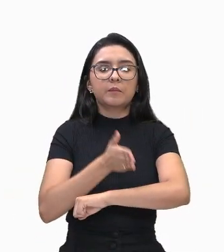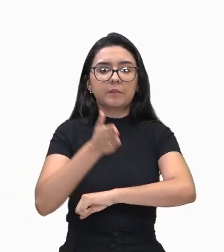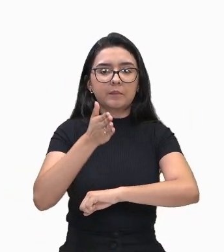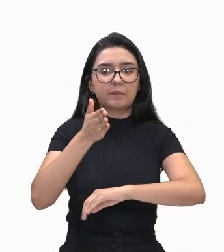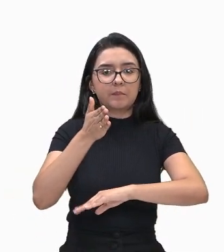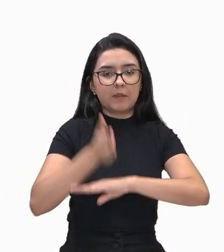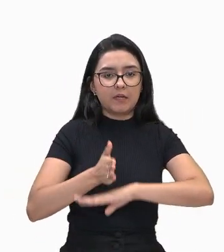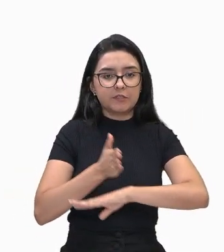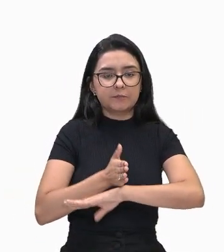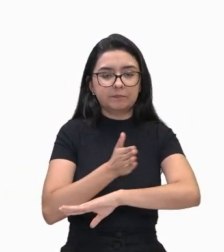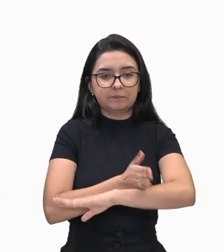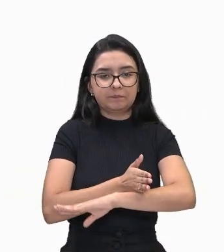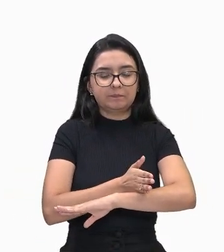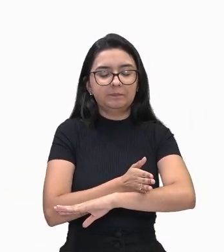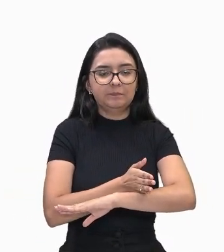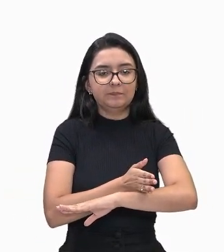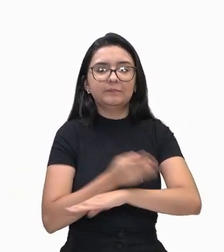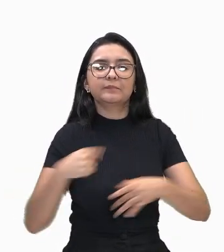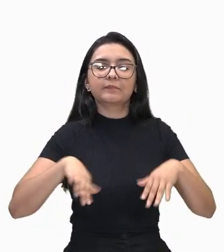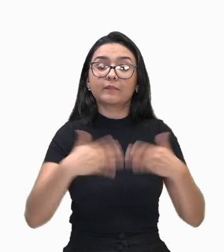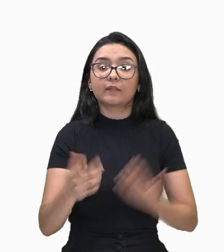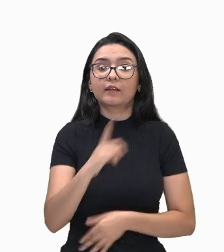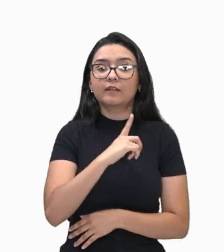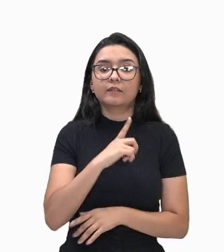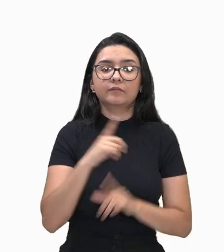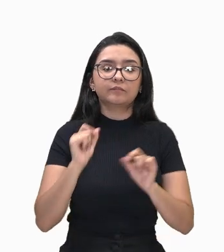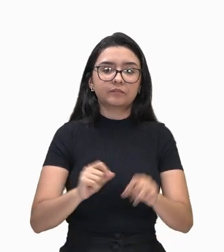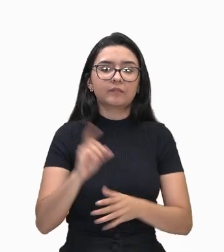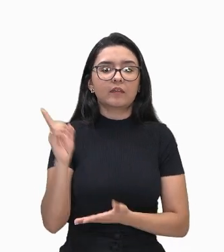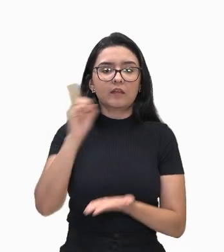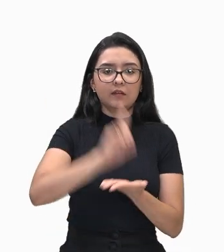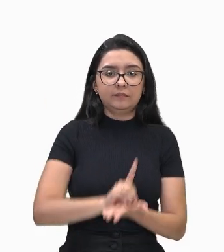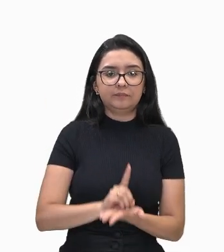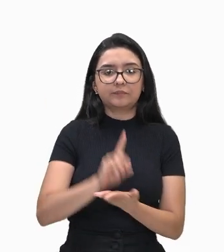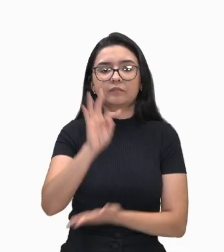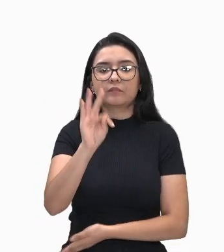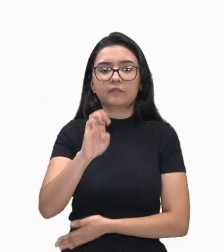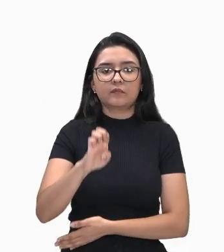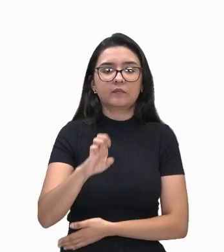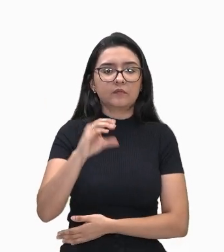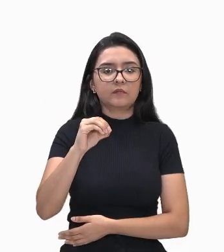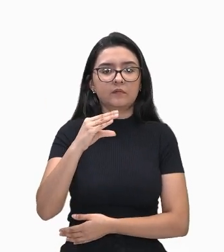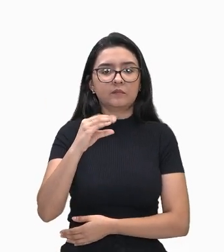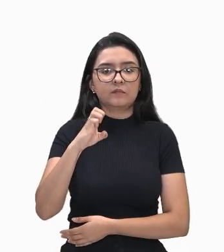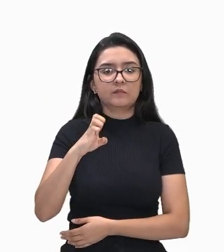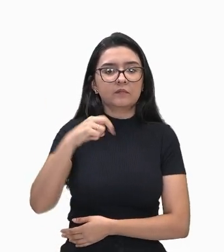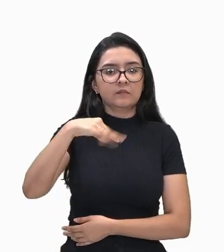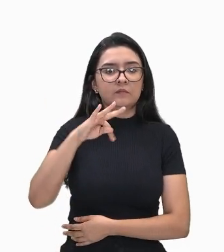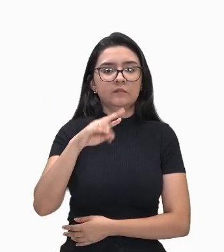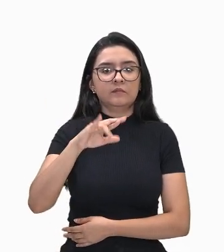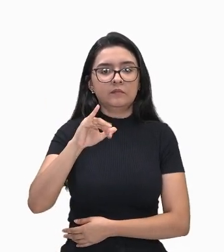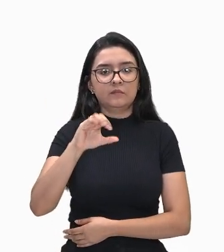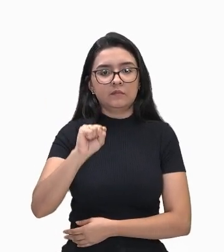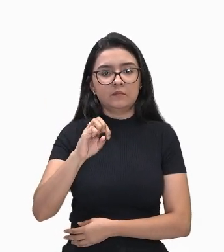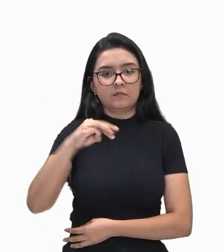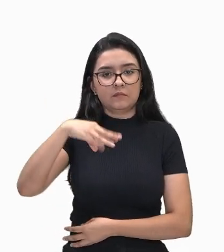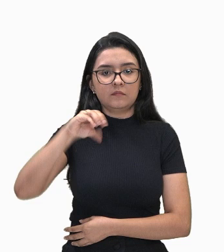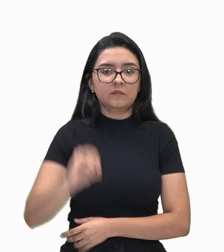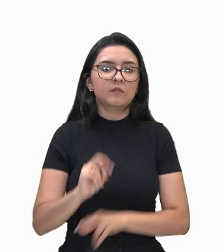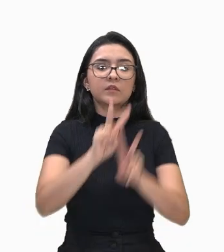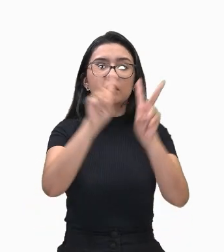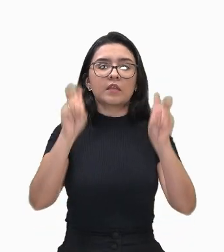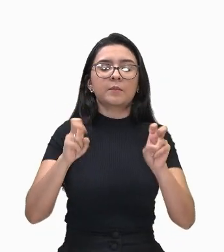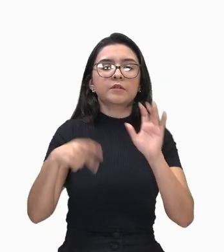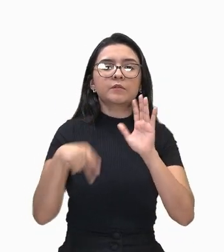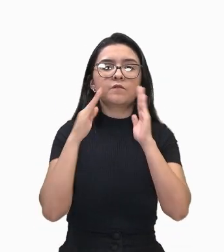Então, nós temos o teocentrismo, ou seja, temas religiosos. Então, nesse